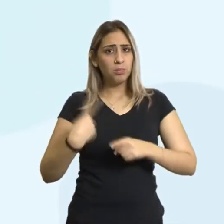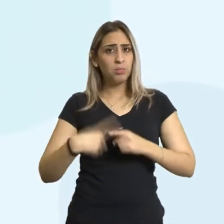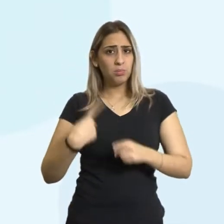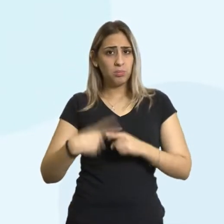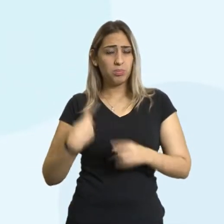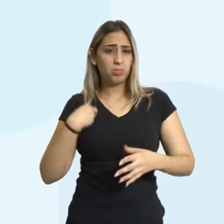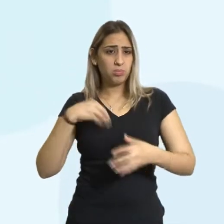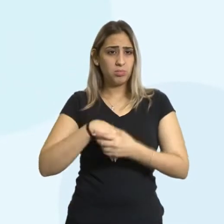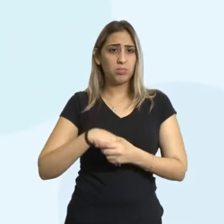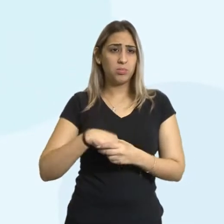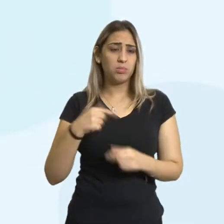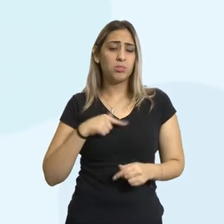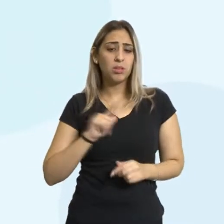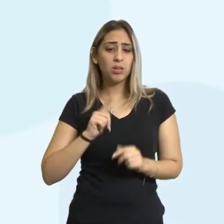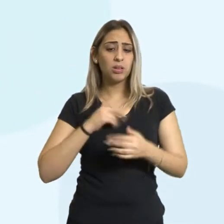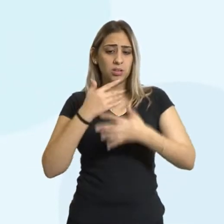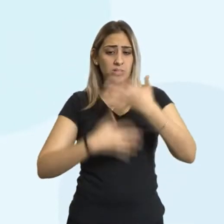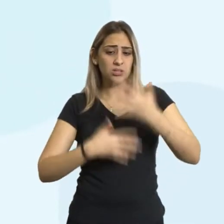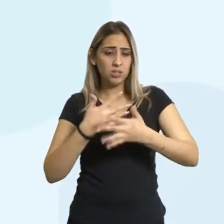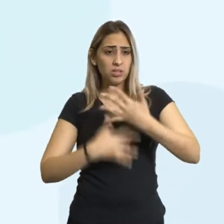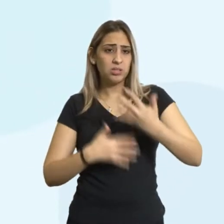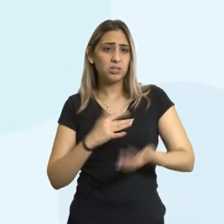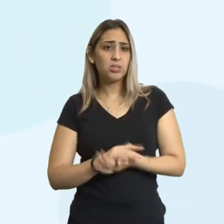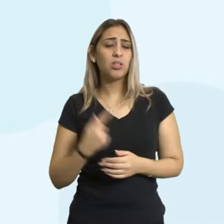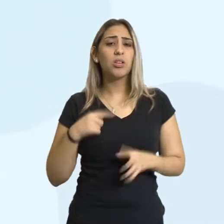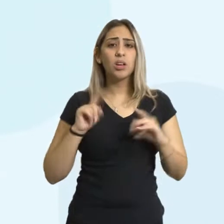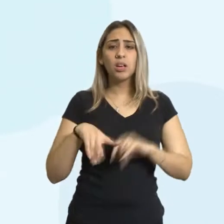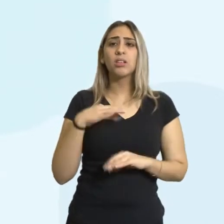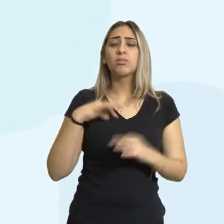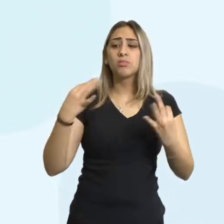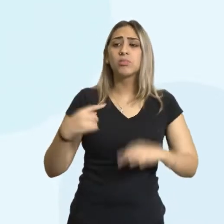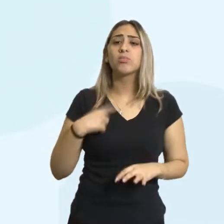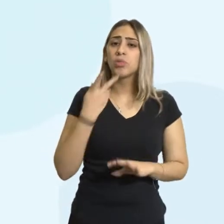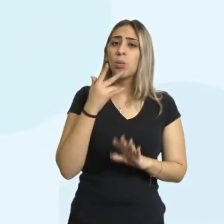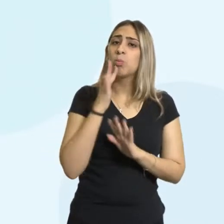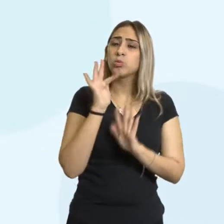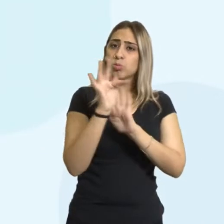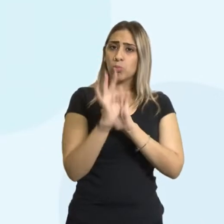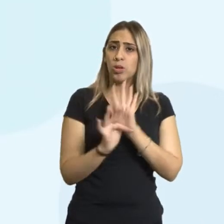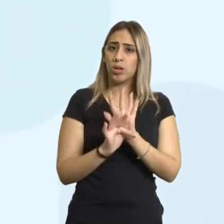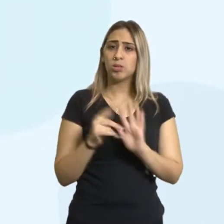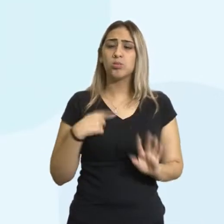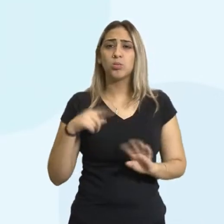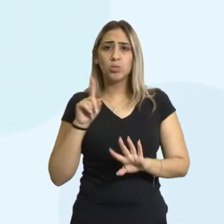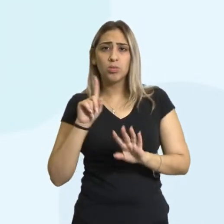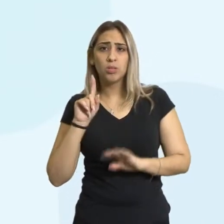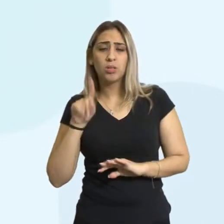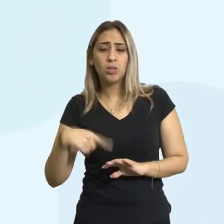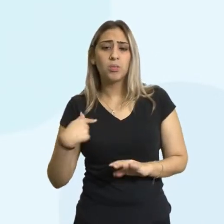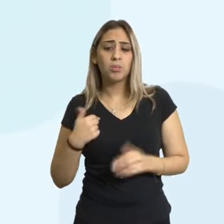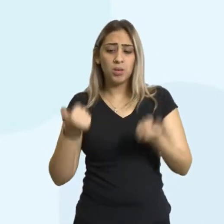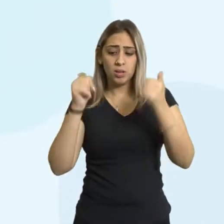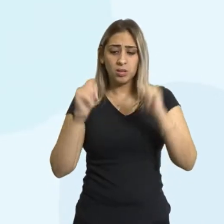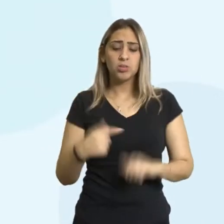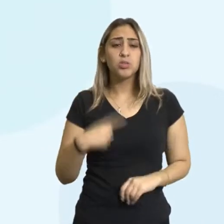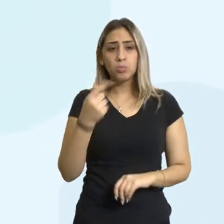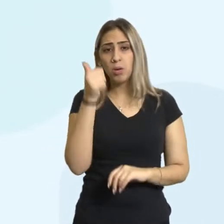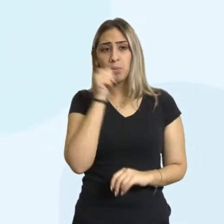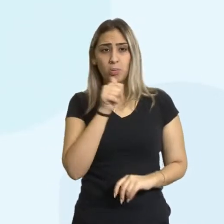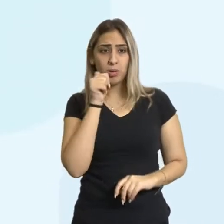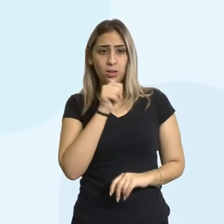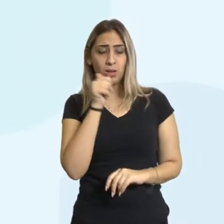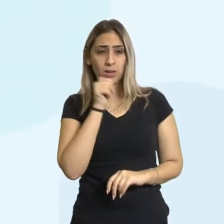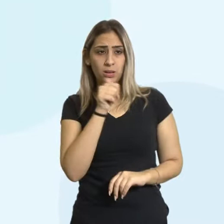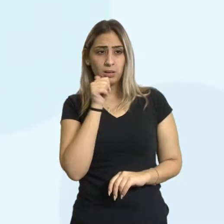de willendorf E aí fazer na descrição da imagem é exatamente o que falou do texto né e é uma escultura de uma mulher